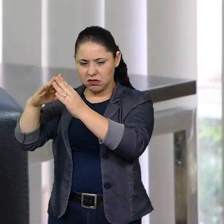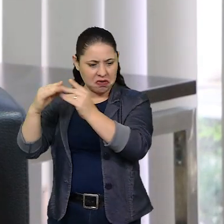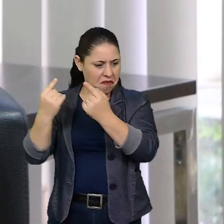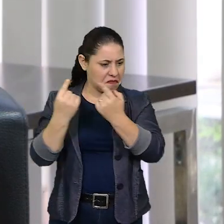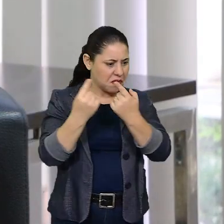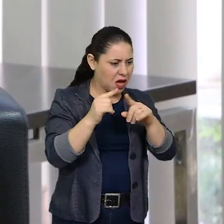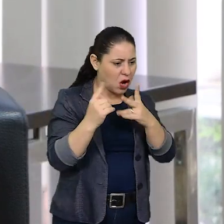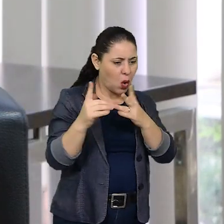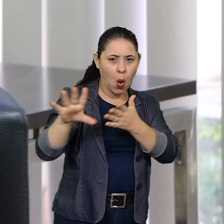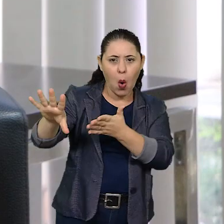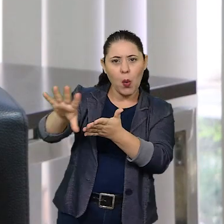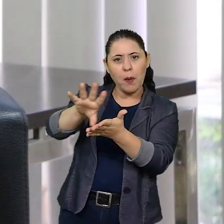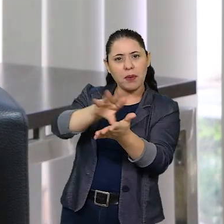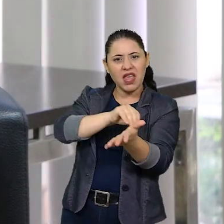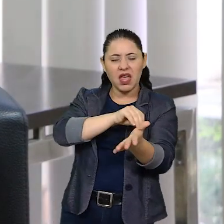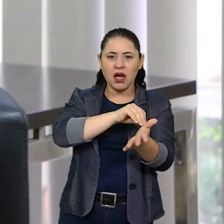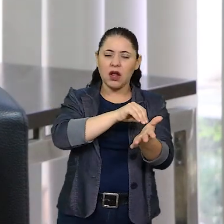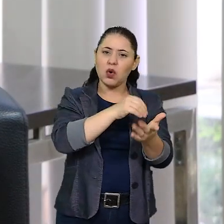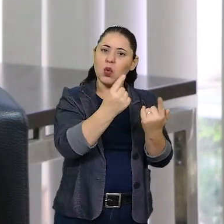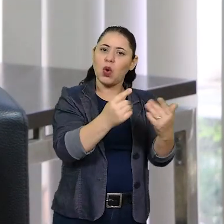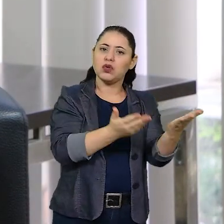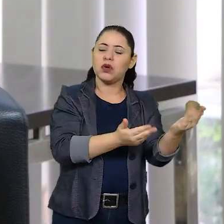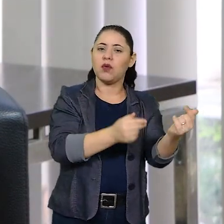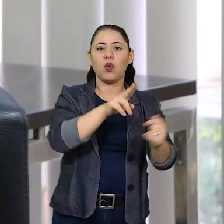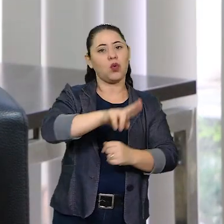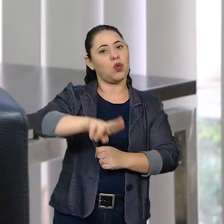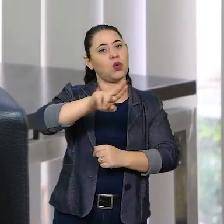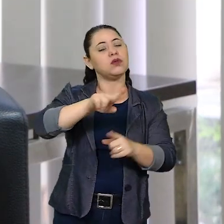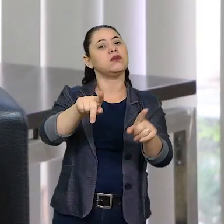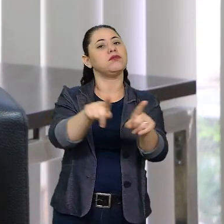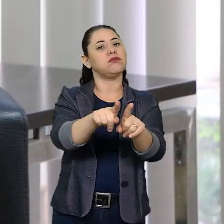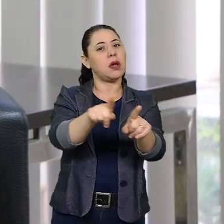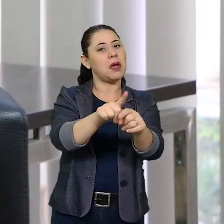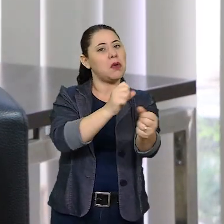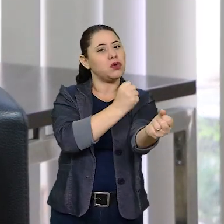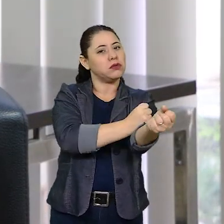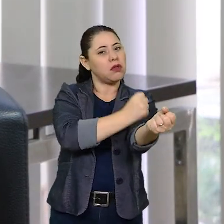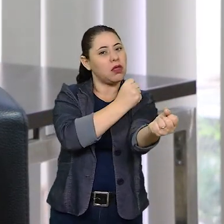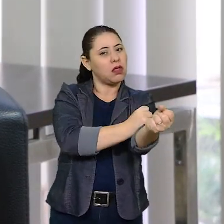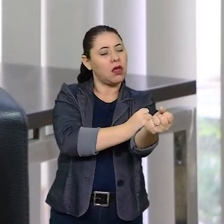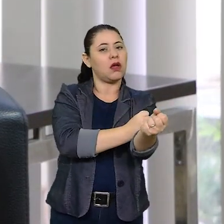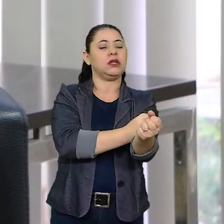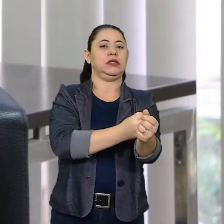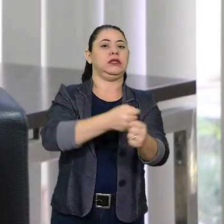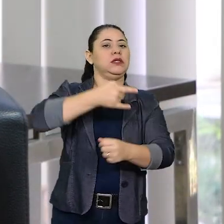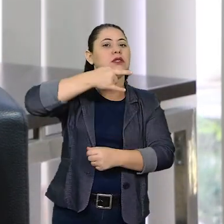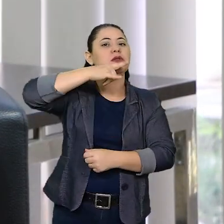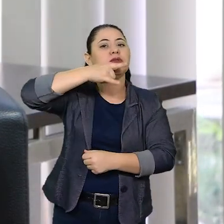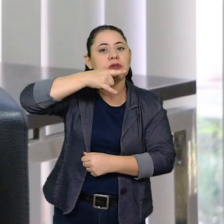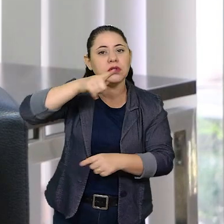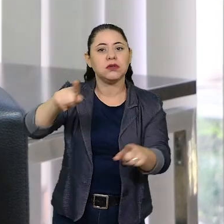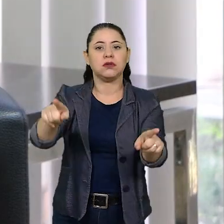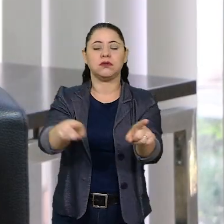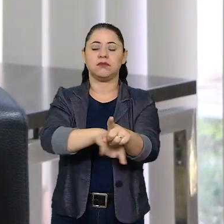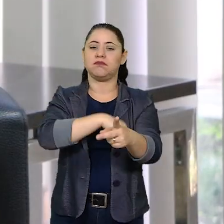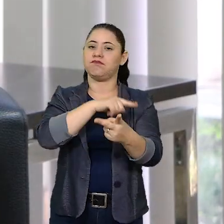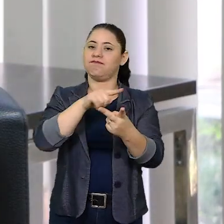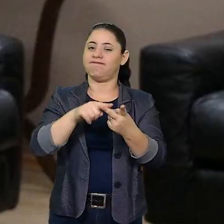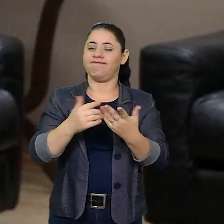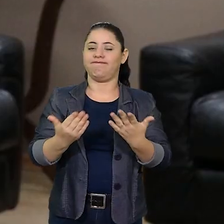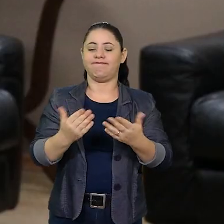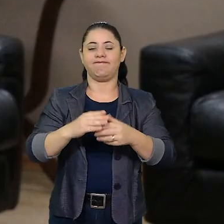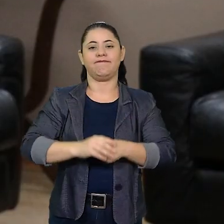em outros adolescentes. Nós temos o uso de substâncias psicoativas, álcool, drogas,